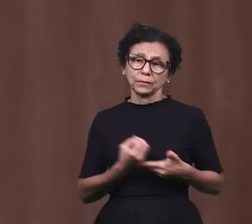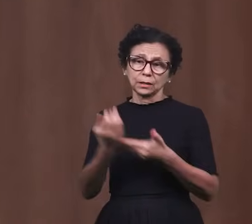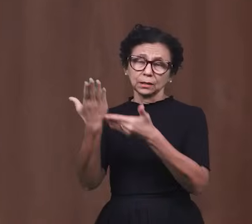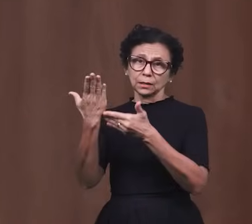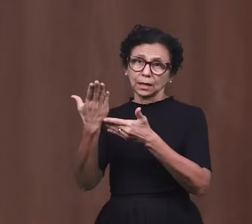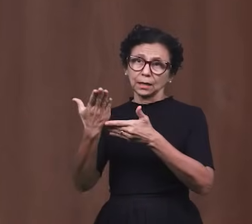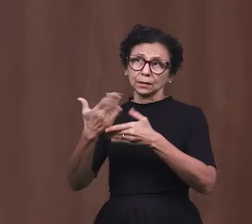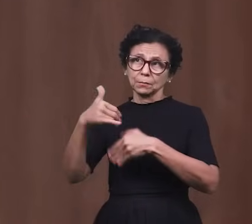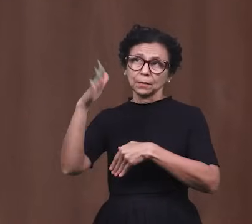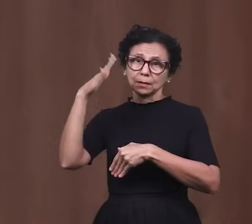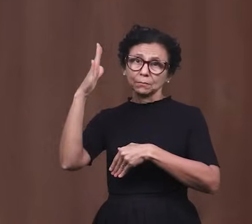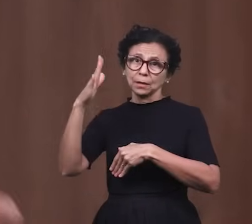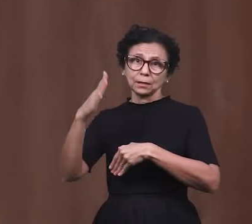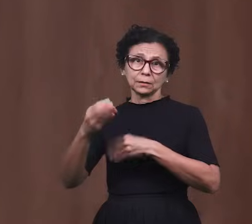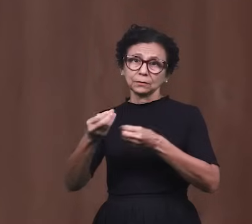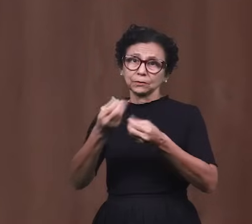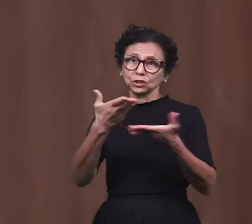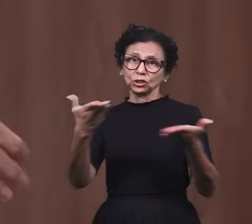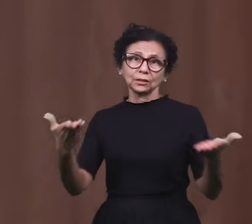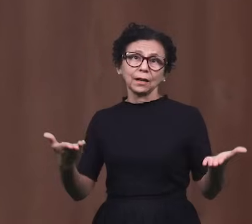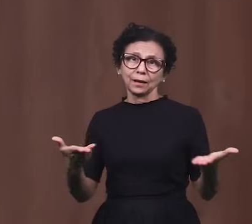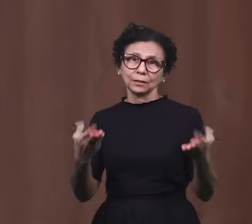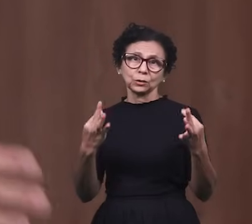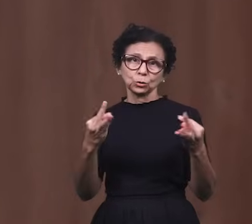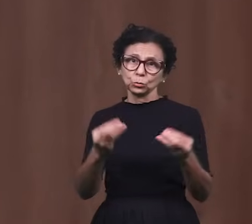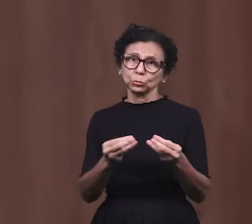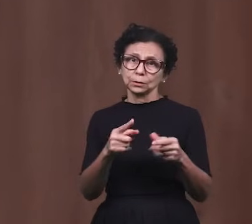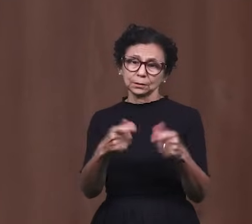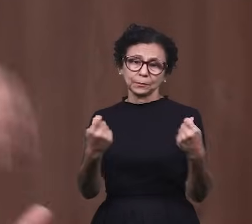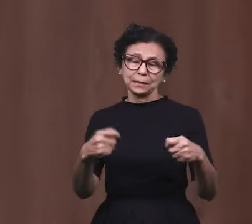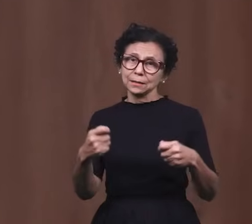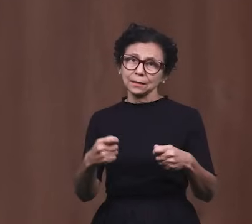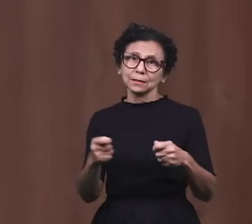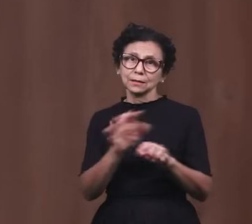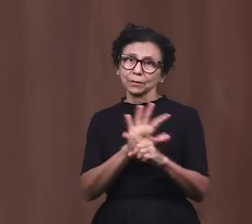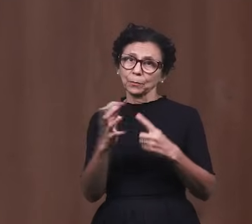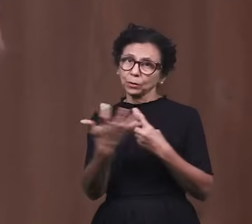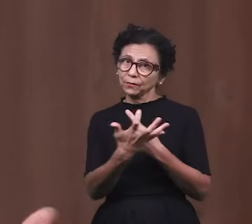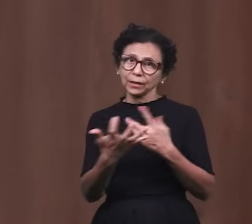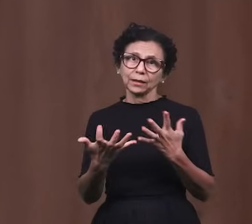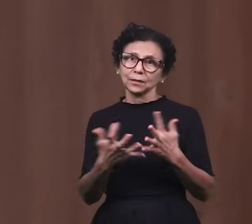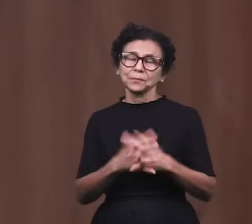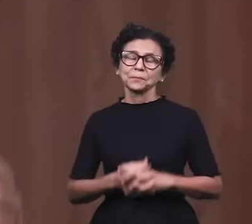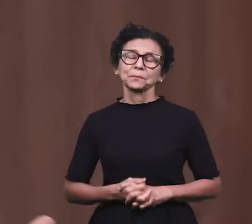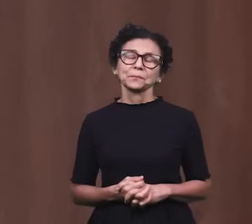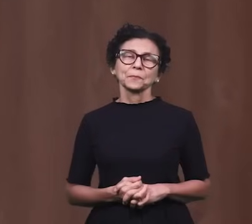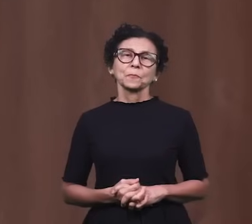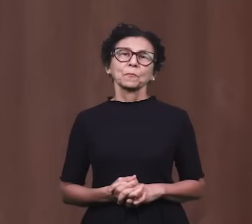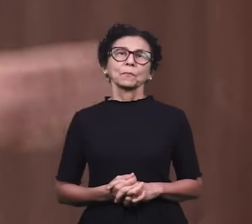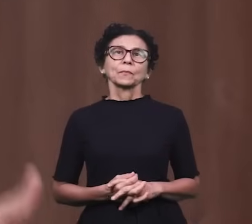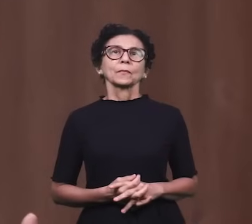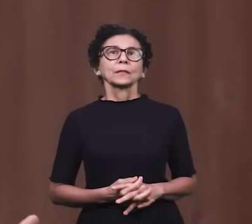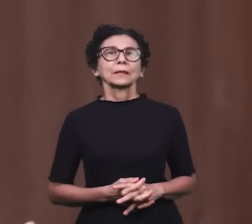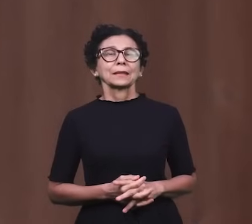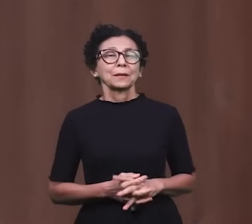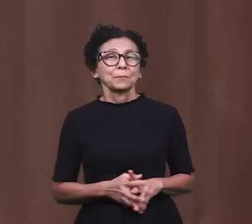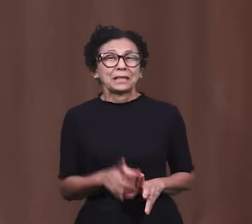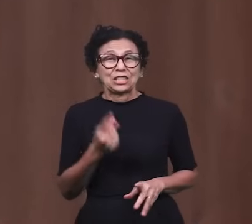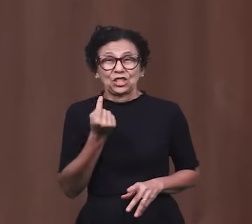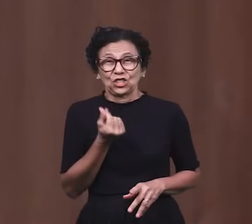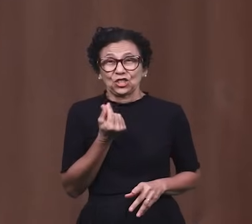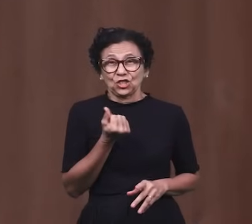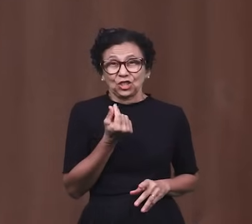né? Quanto mais você entrega o seu caminho ao Senhor, mais Ele fará. Ele entregue tudo e Ele fará. Então isso vale também para a